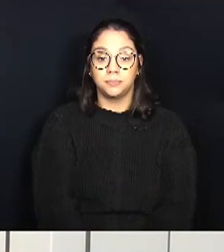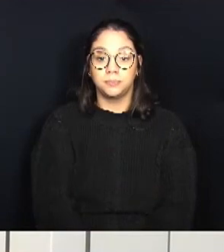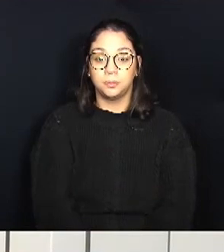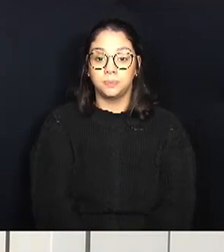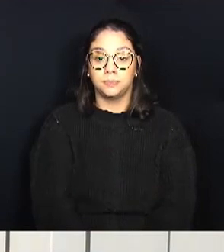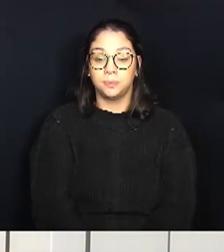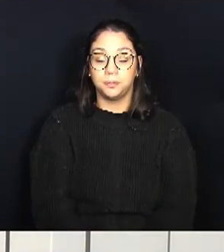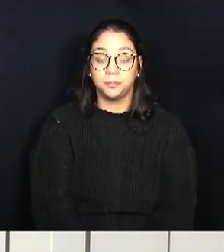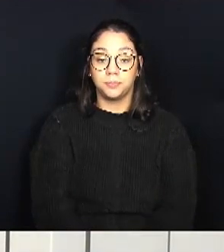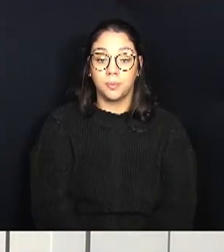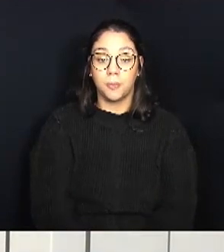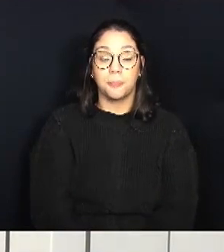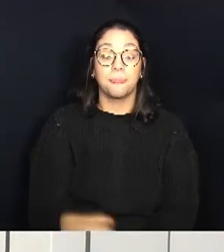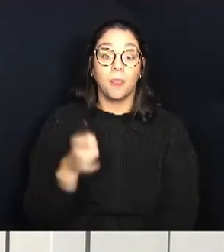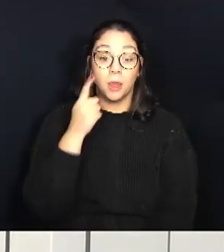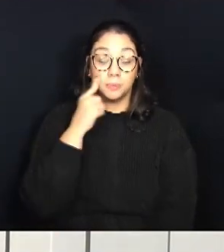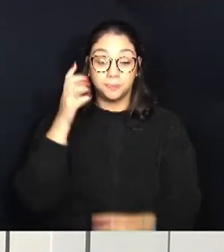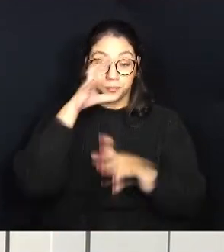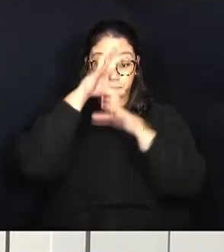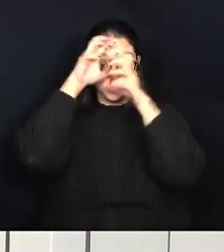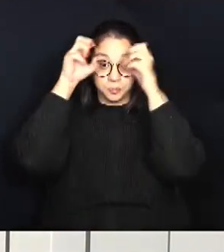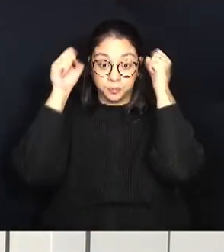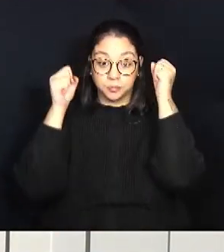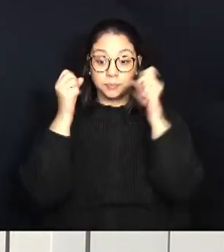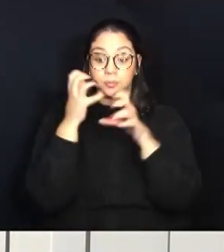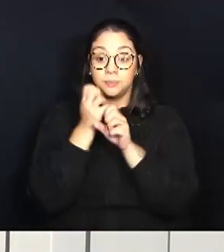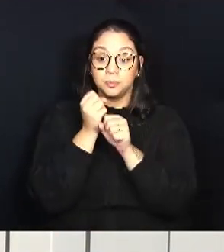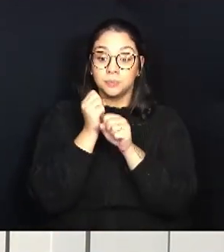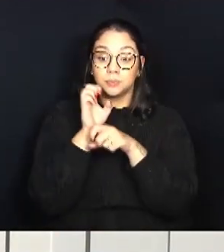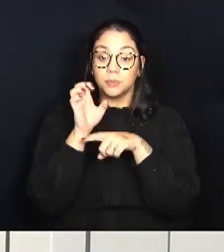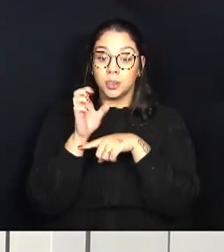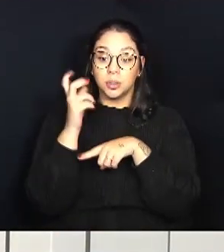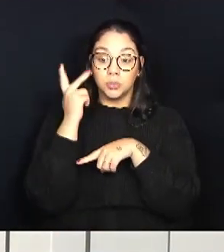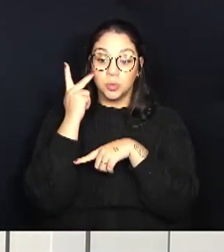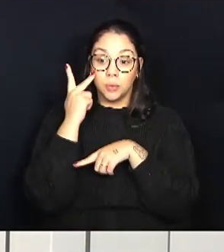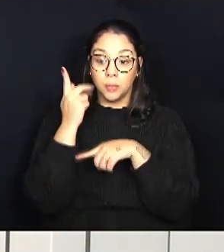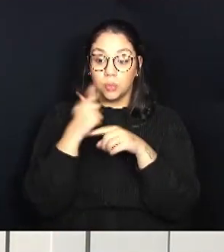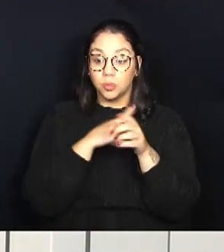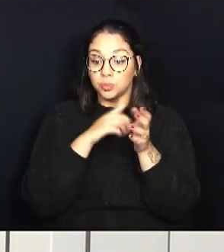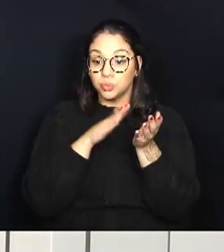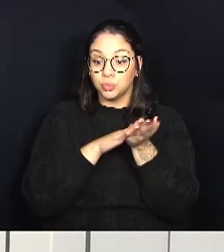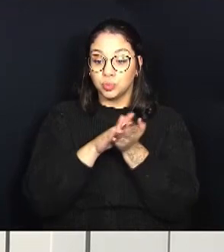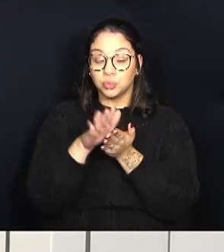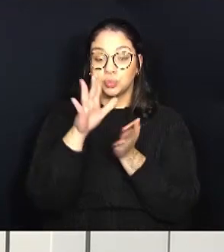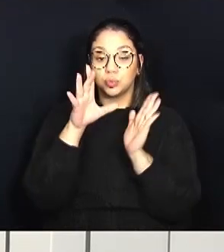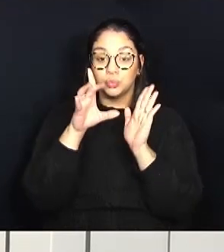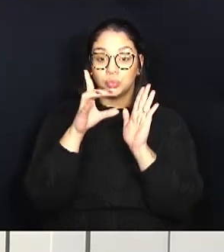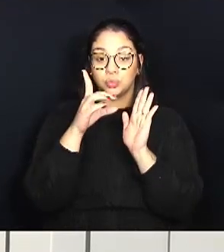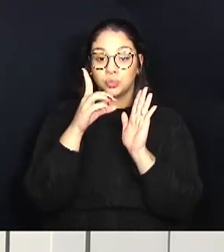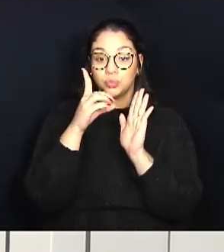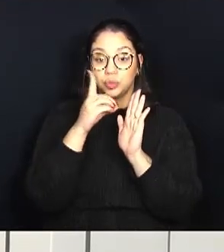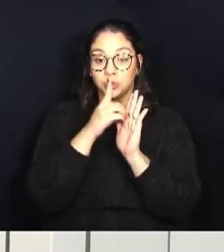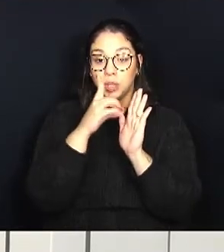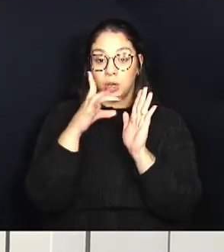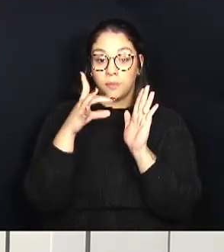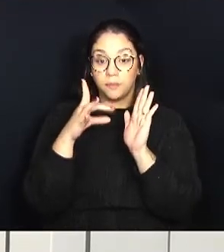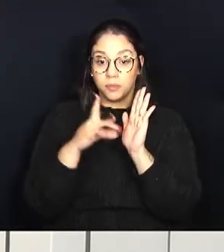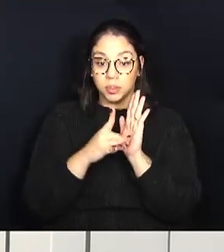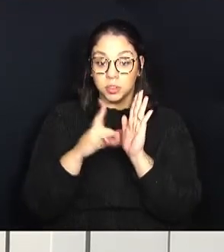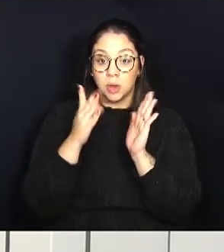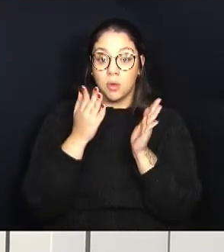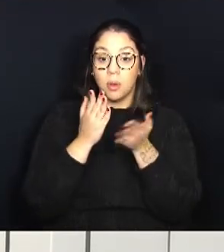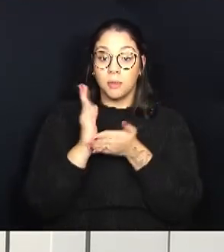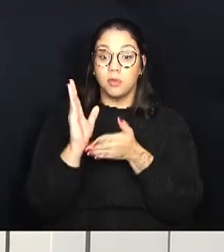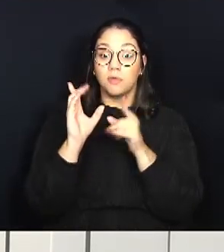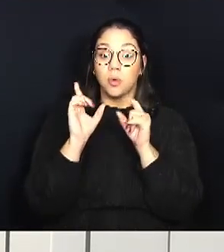E olha só, o Tribunal de Contas do Estado de São Paulo publicou no Diário Oficial do órgão a aprovação